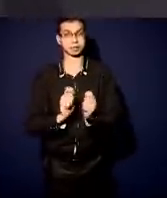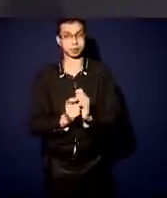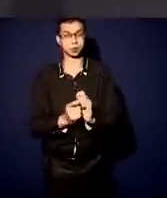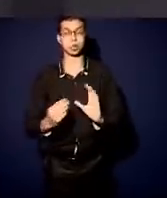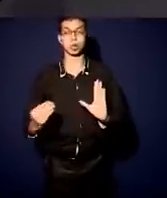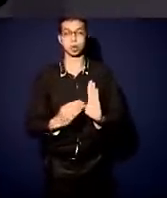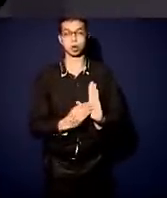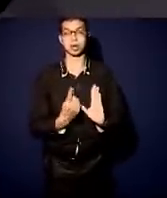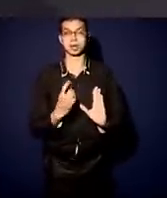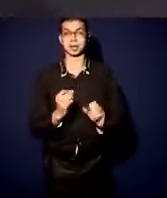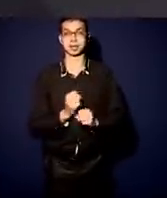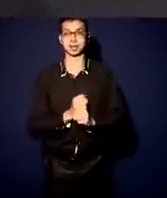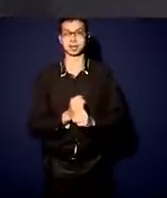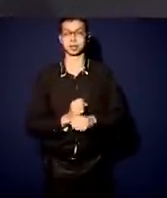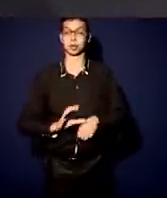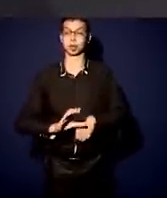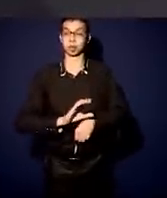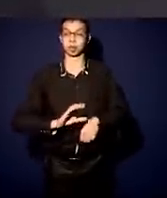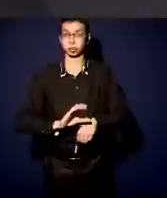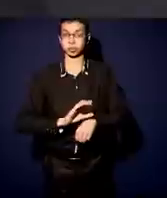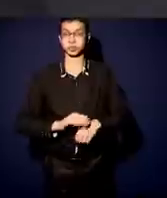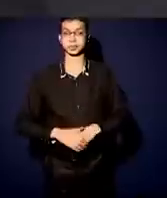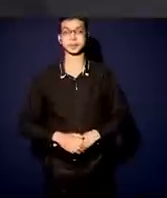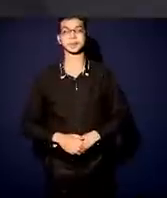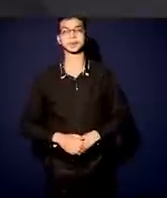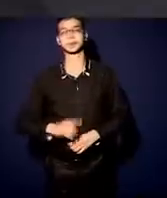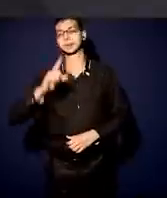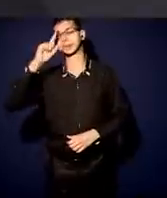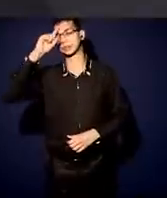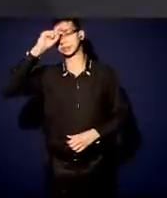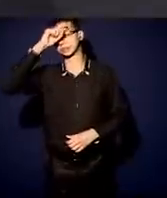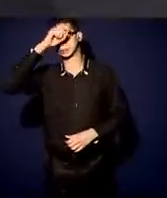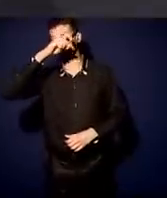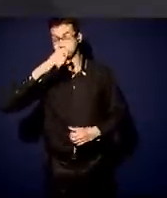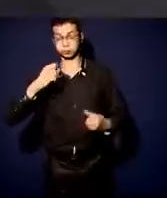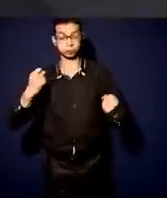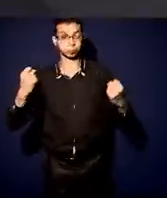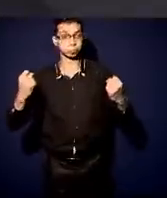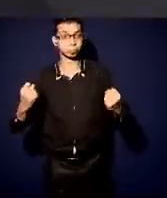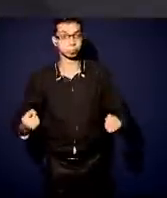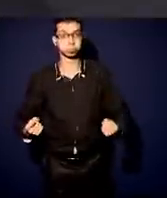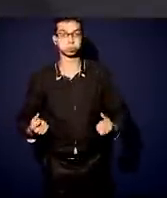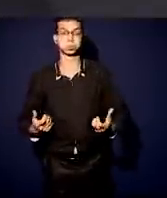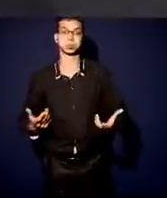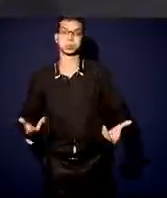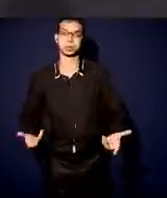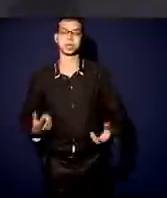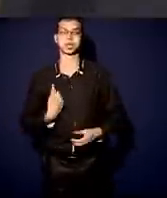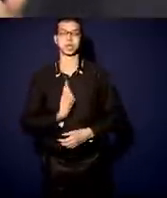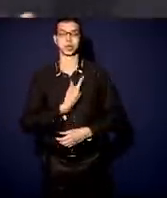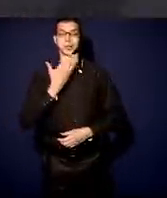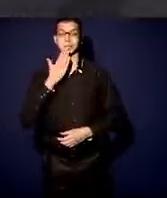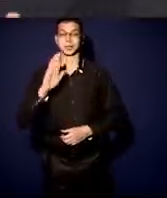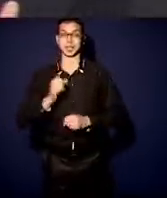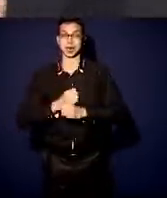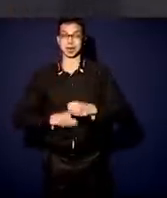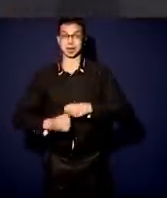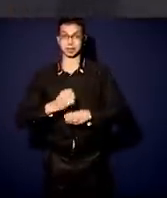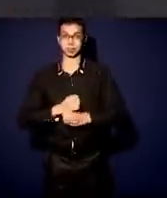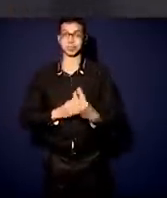10 anos que foi colocado na Constituição amarra mais dura que a gente tinha foi relativizado e mais a gente fez uma promessa três anos